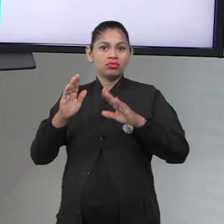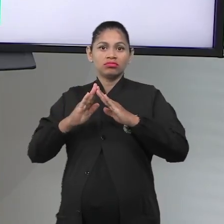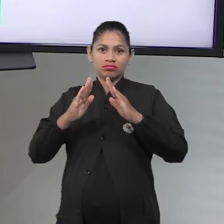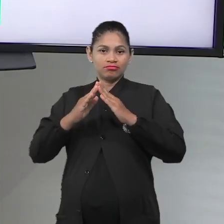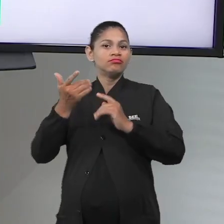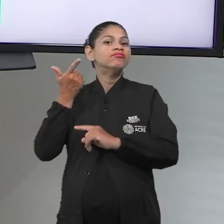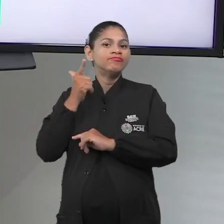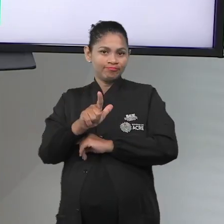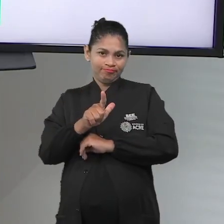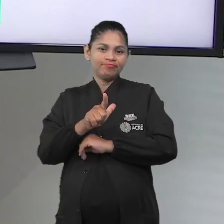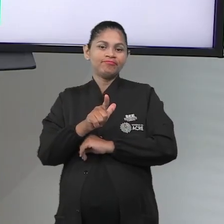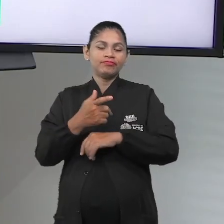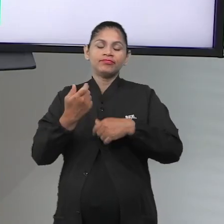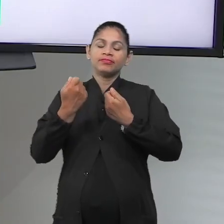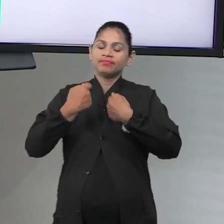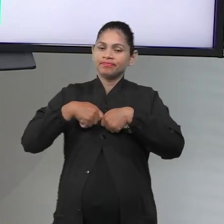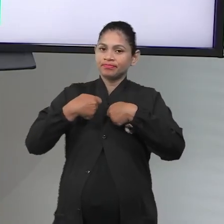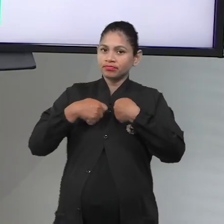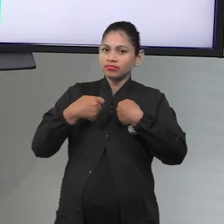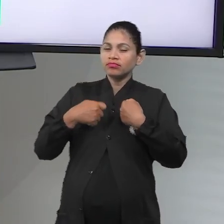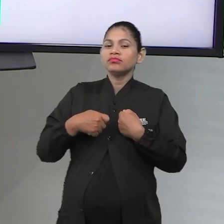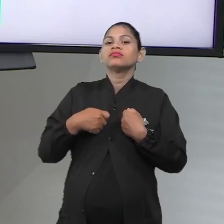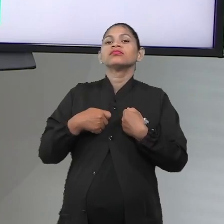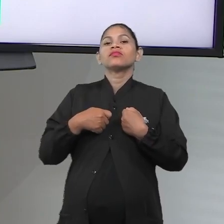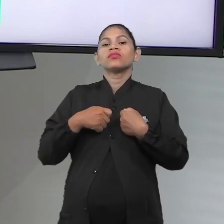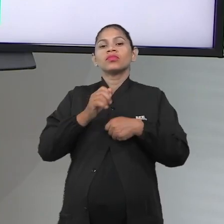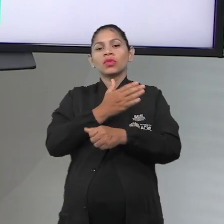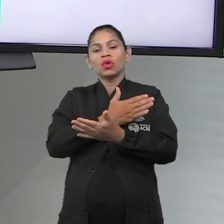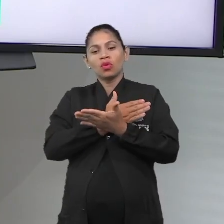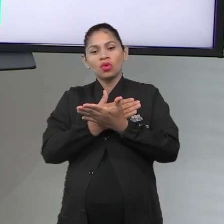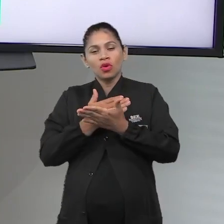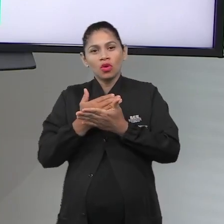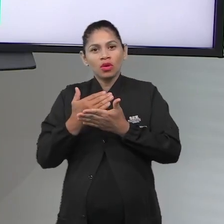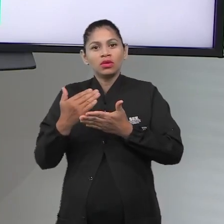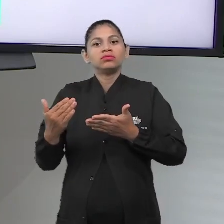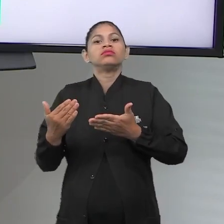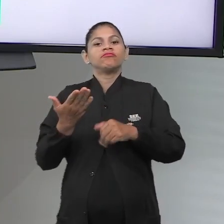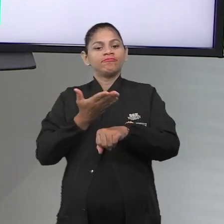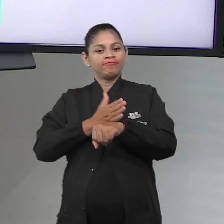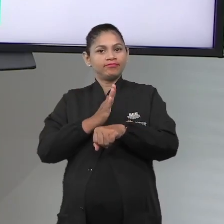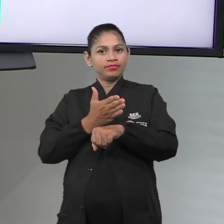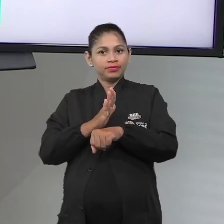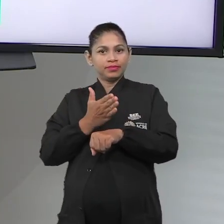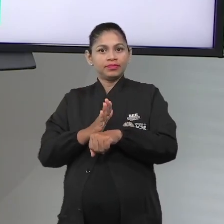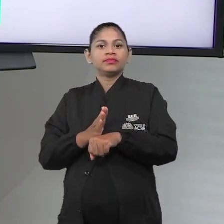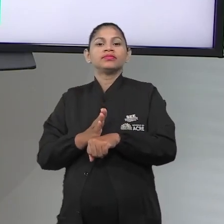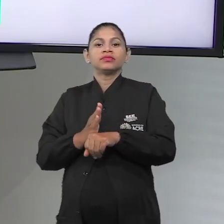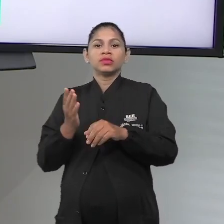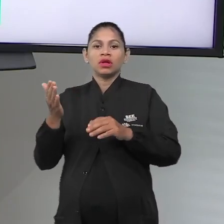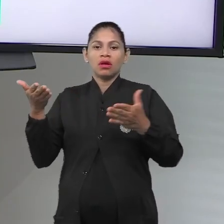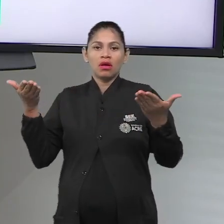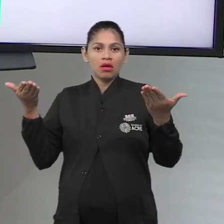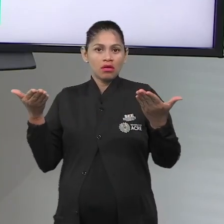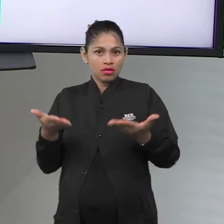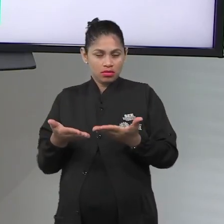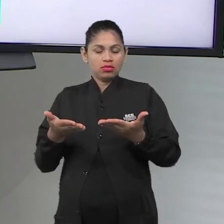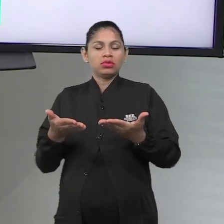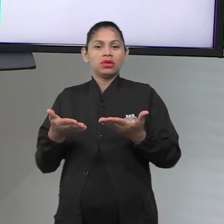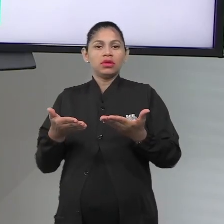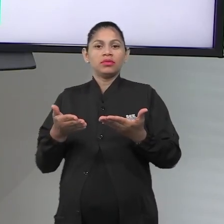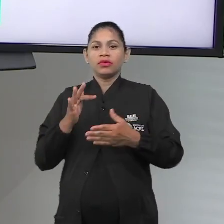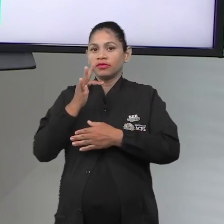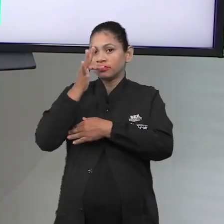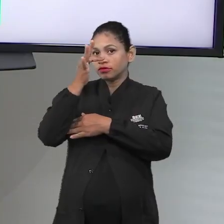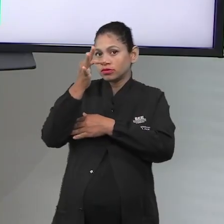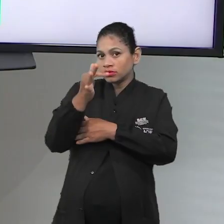e devemos começar a fazer alguma coisa que podemos fazer mesmo, já agora, para que a